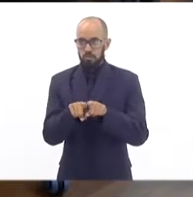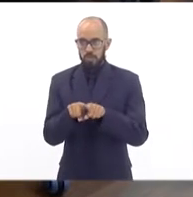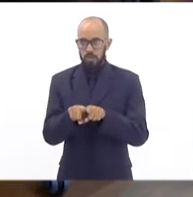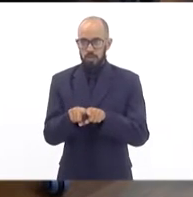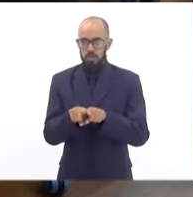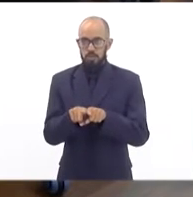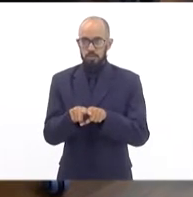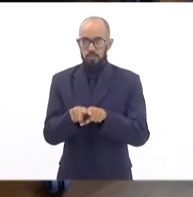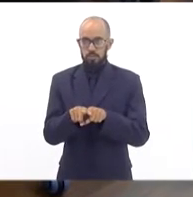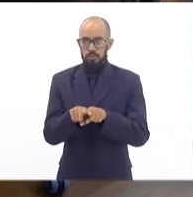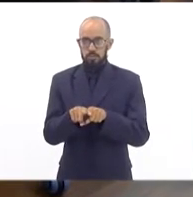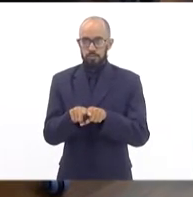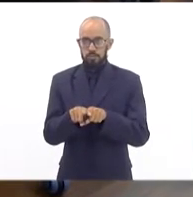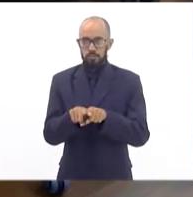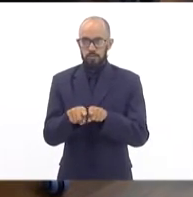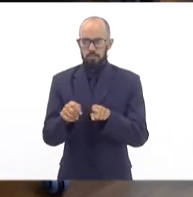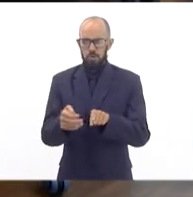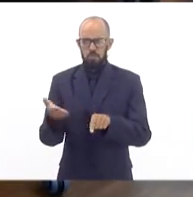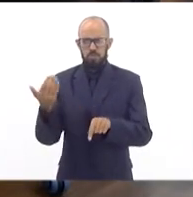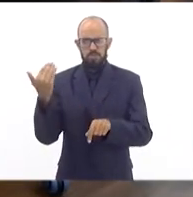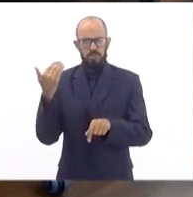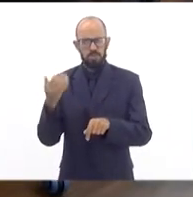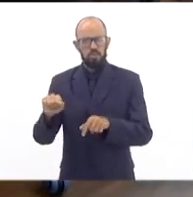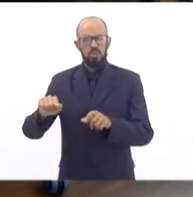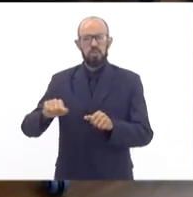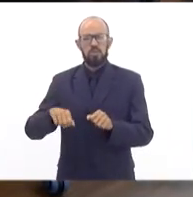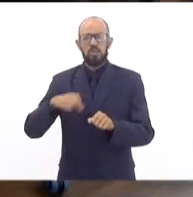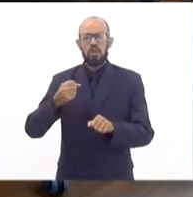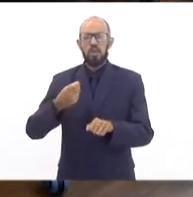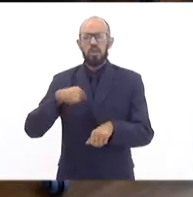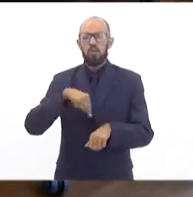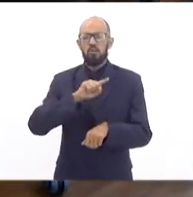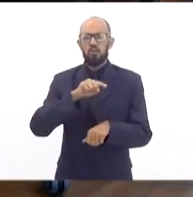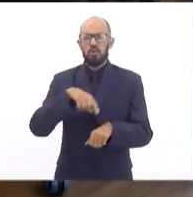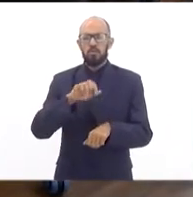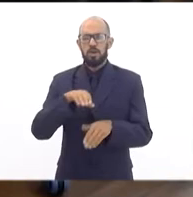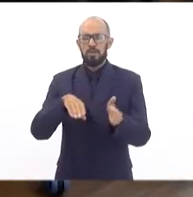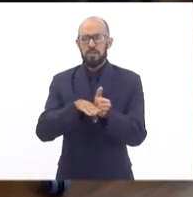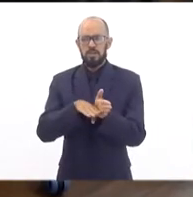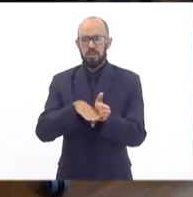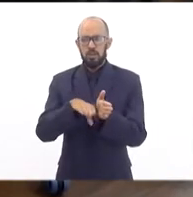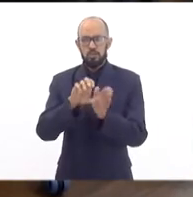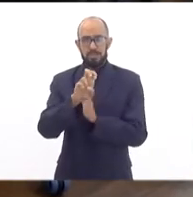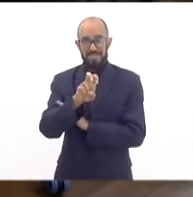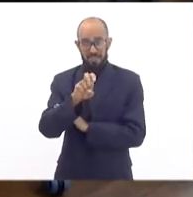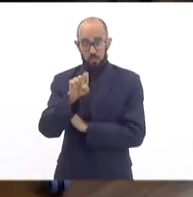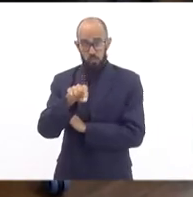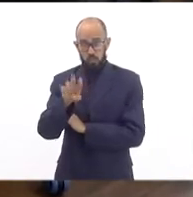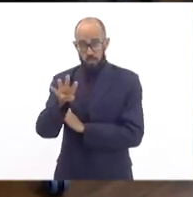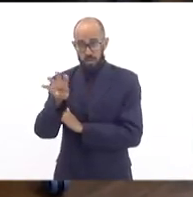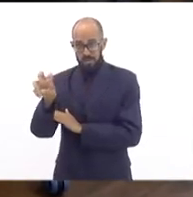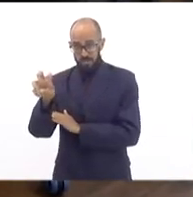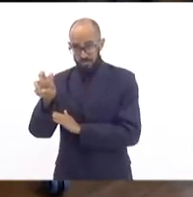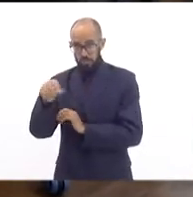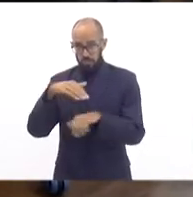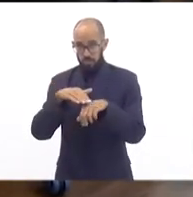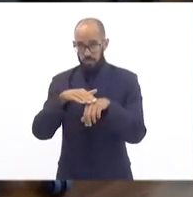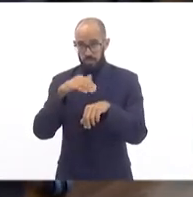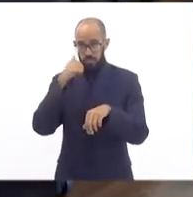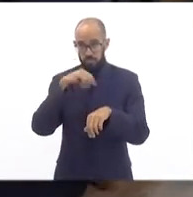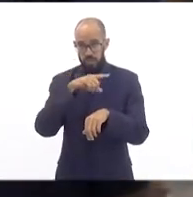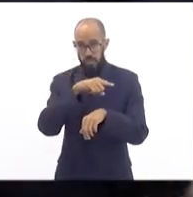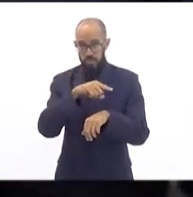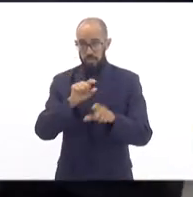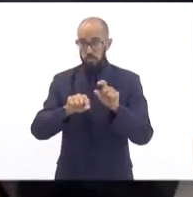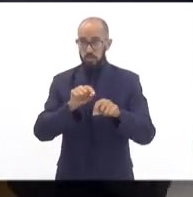passada, logo depois que nós instalamos a CPI, eu fui para a estação 545 para conversar com a mulherada. E, além da questão do banheiro,